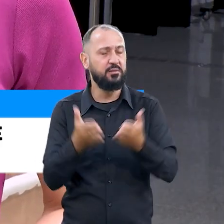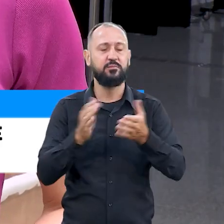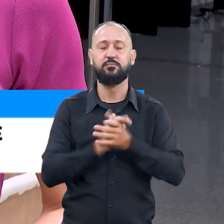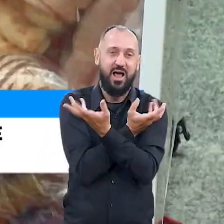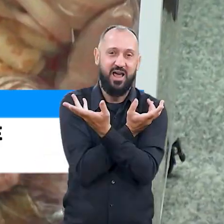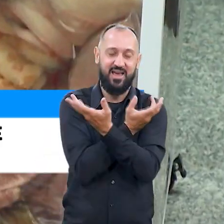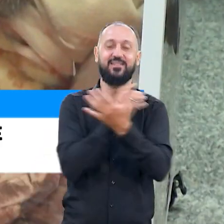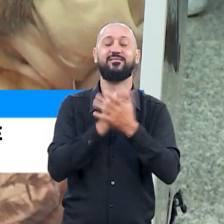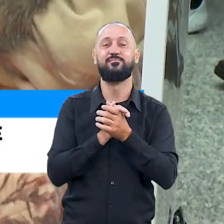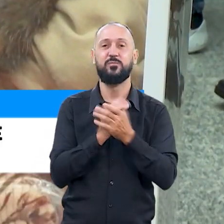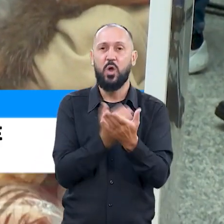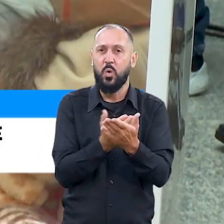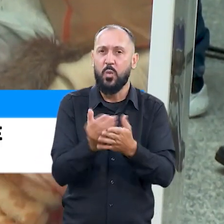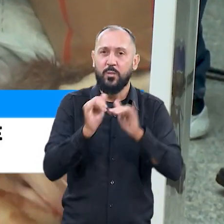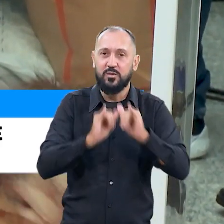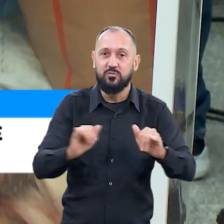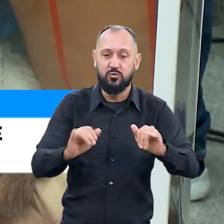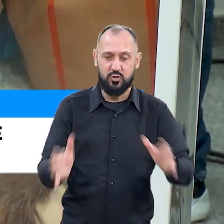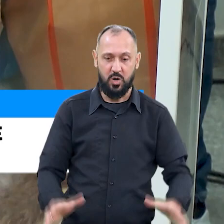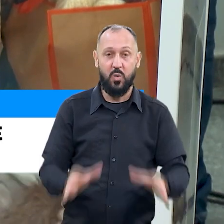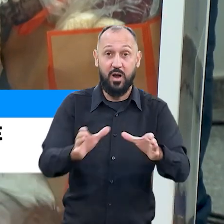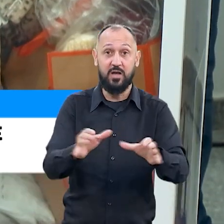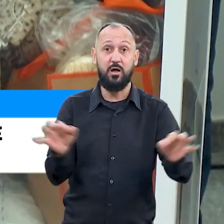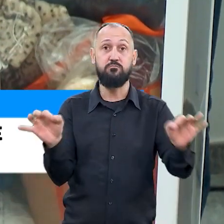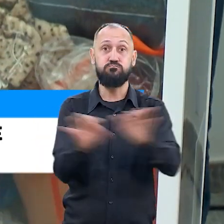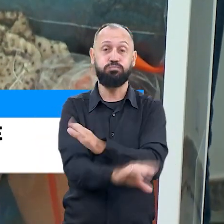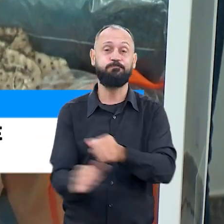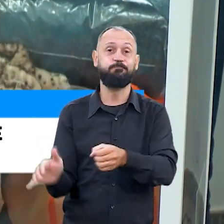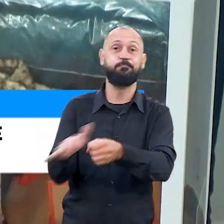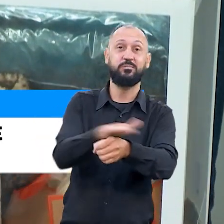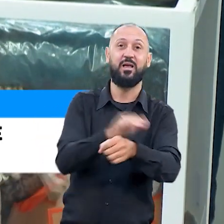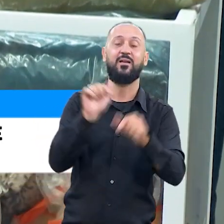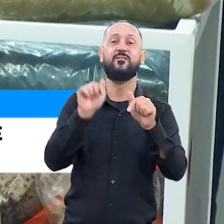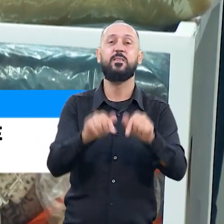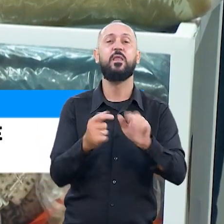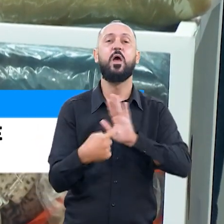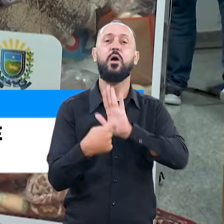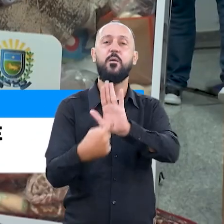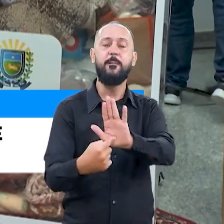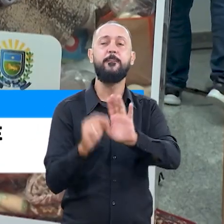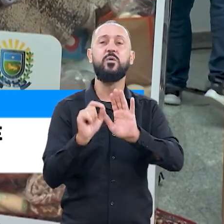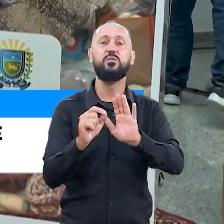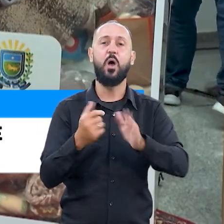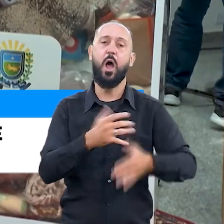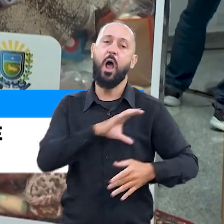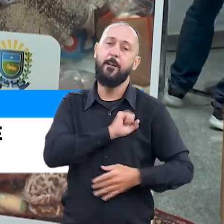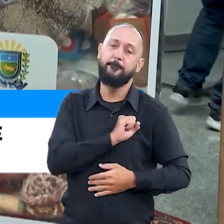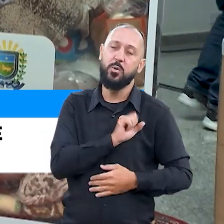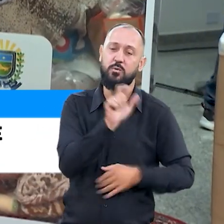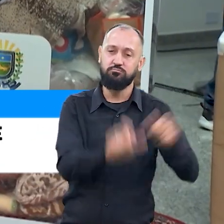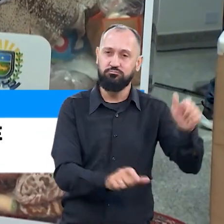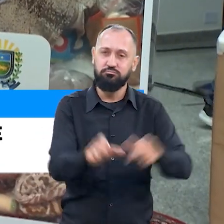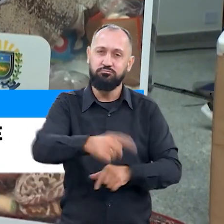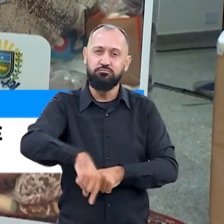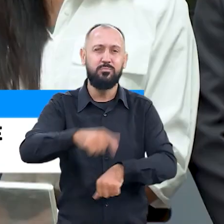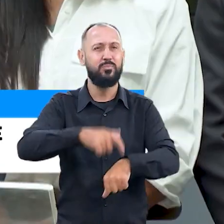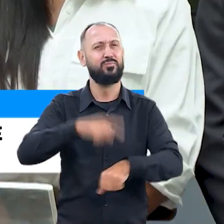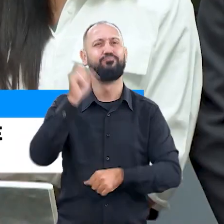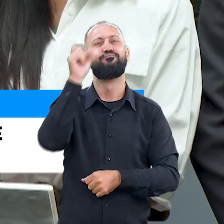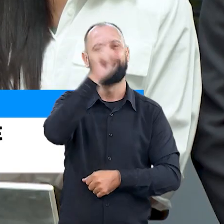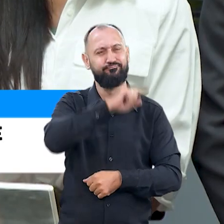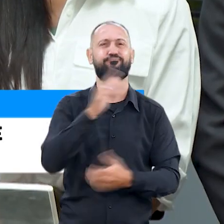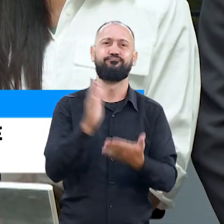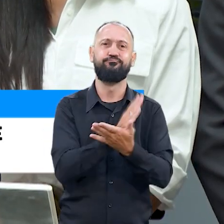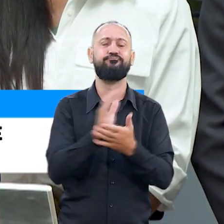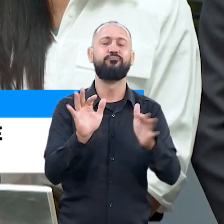vulnerabilidade social. A campanha aqui na Lemes já começou com a caixa lotada de doações. Uma forma de demonstrar amor ao próximo em